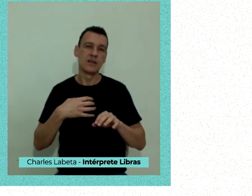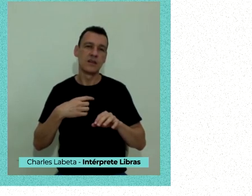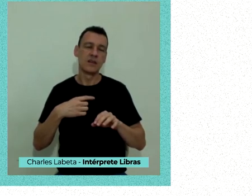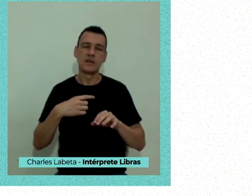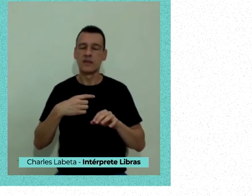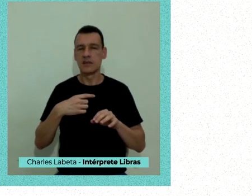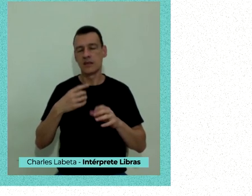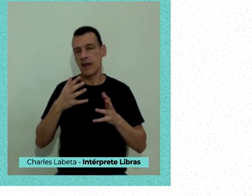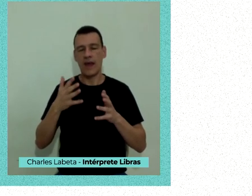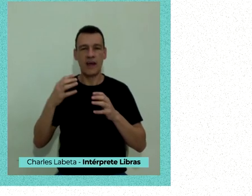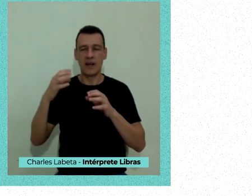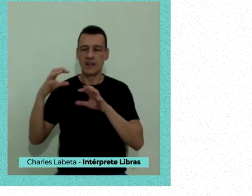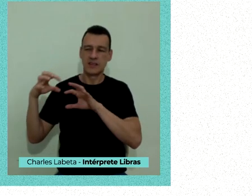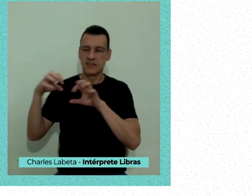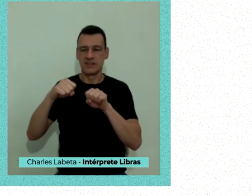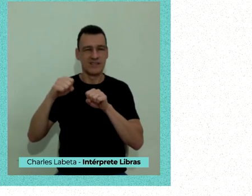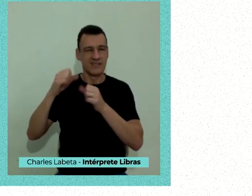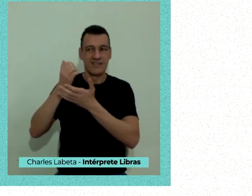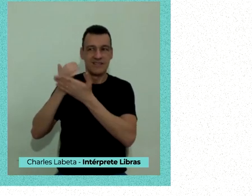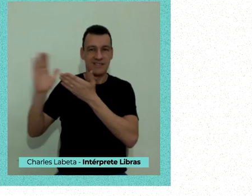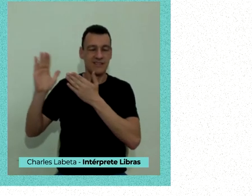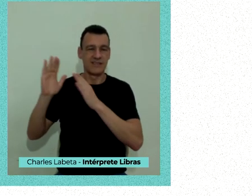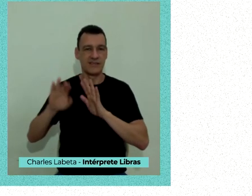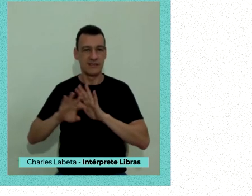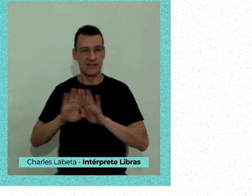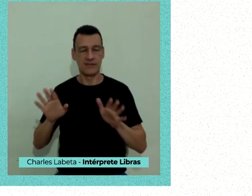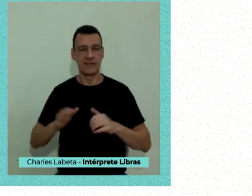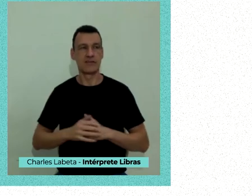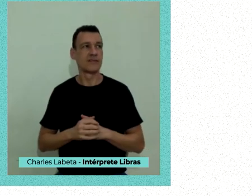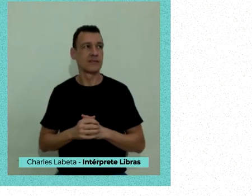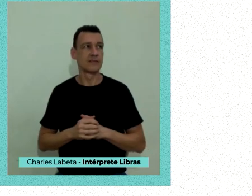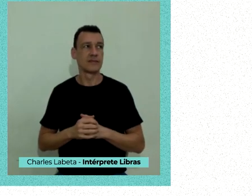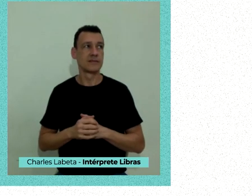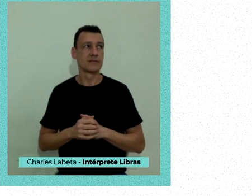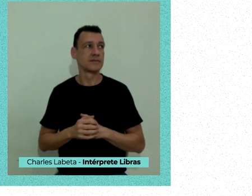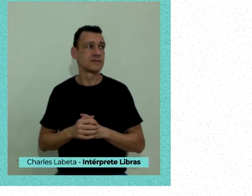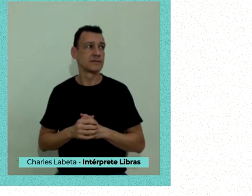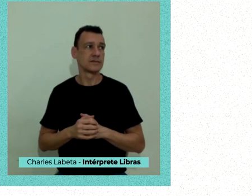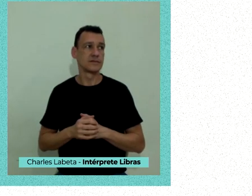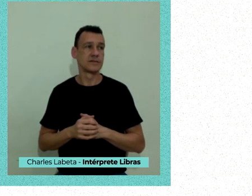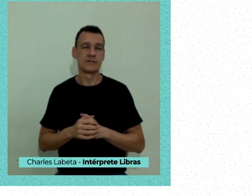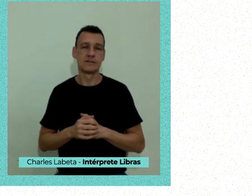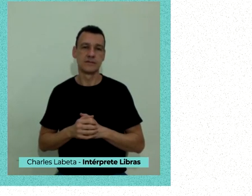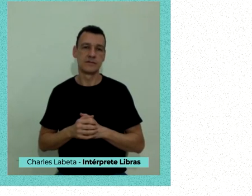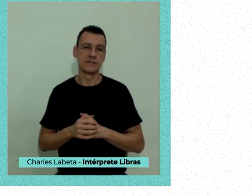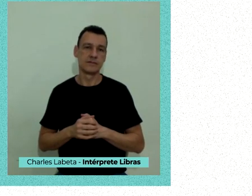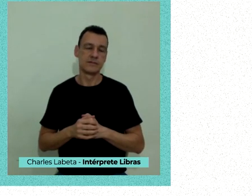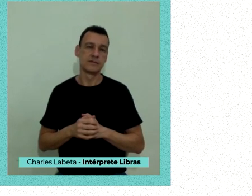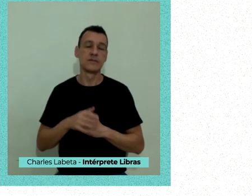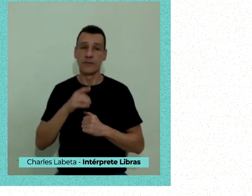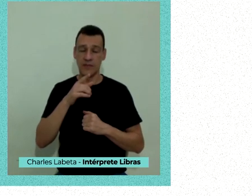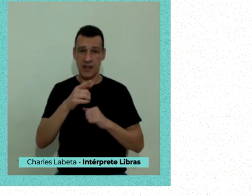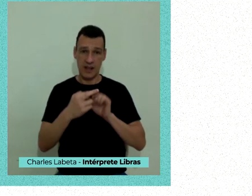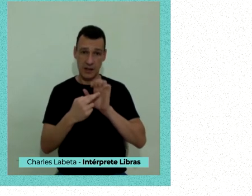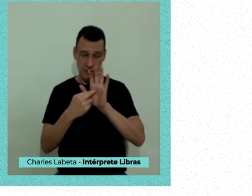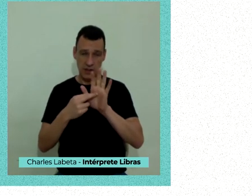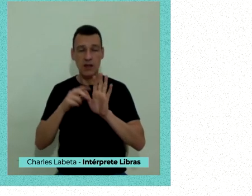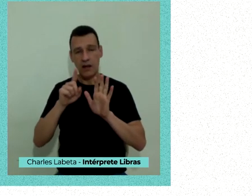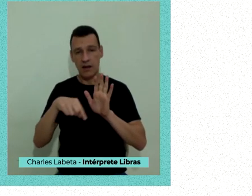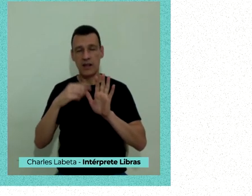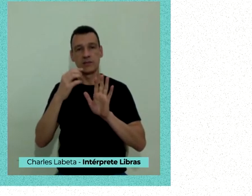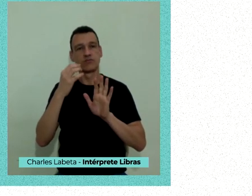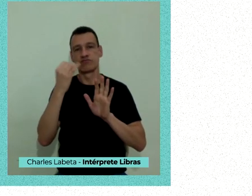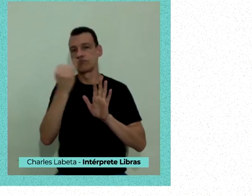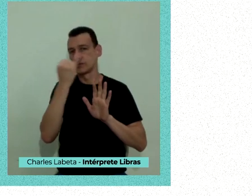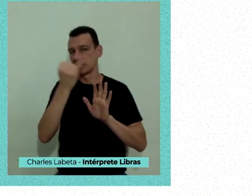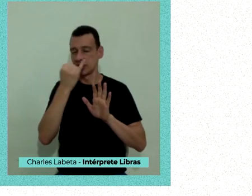descolonização dos currículos. A representatividade, ela é importante, principalmente no cenário que a gente